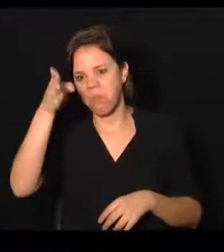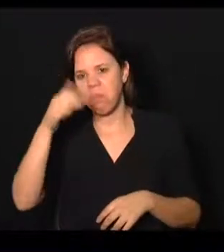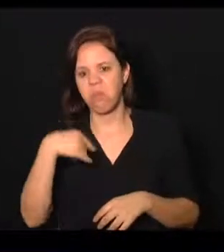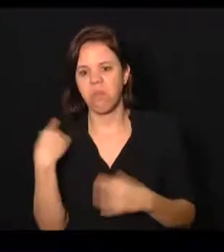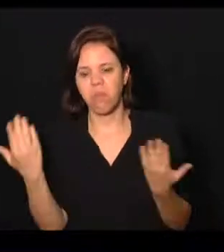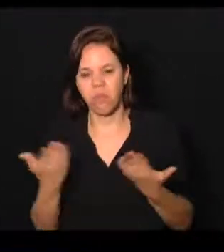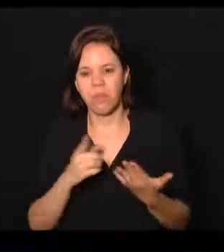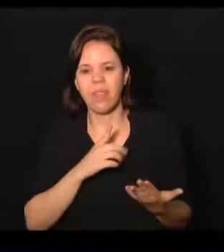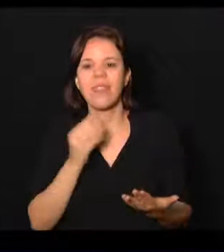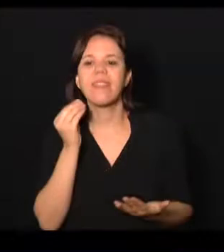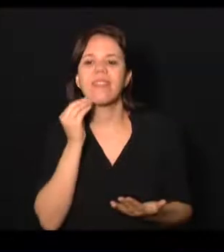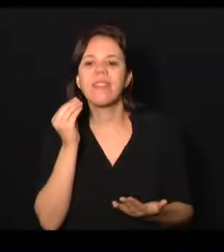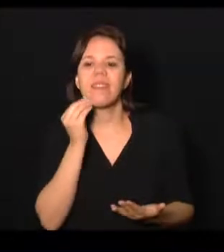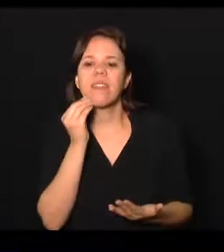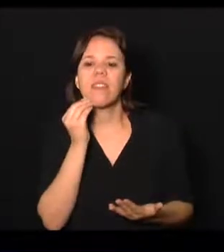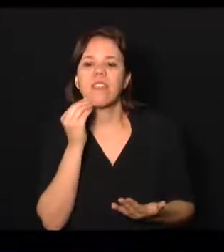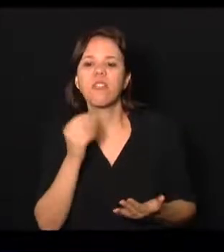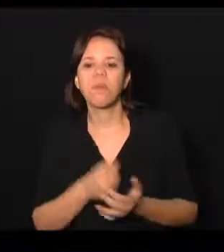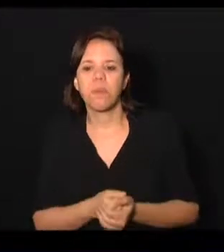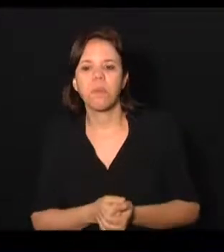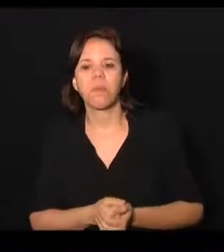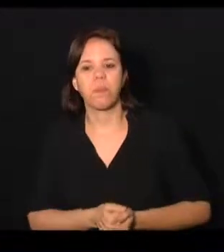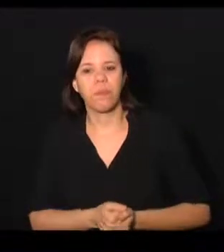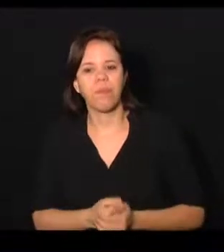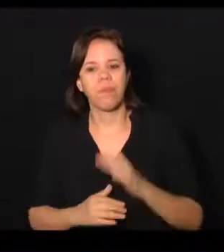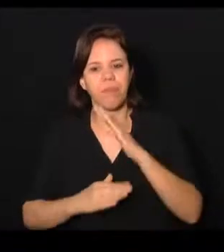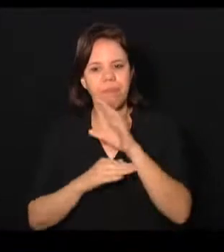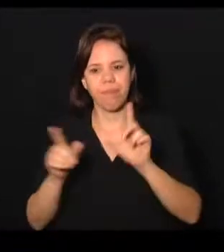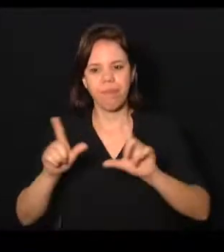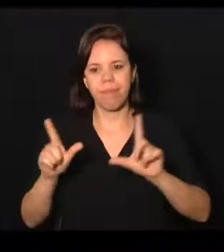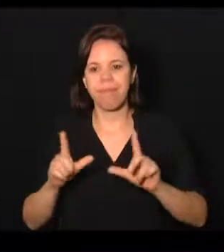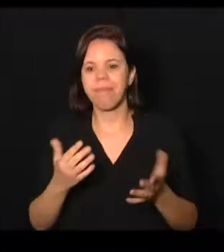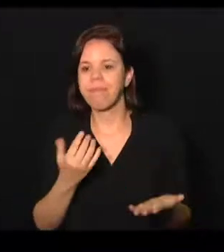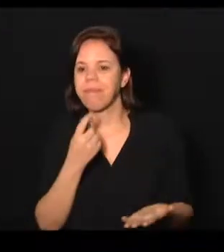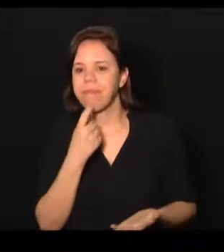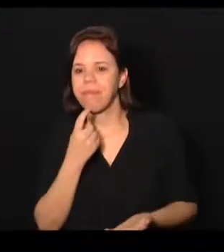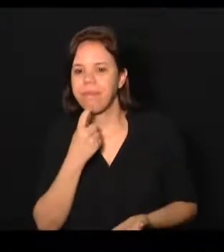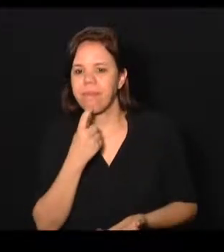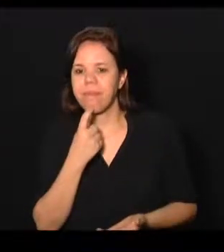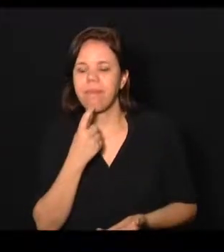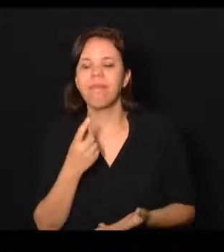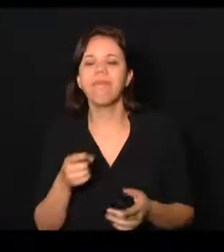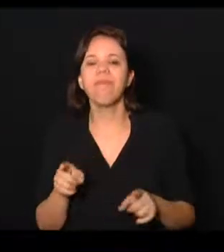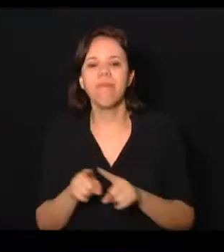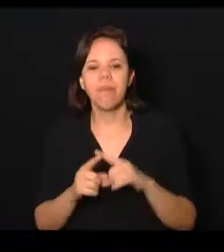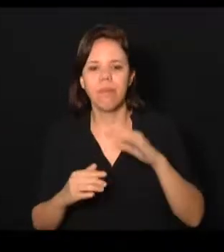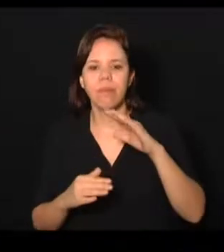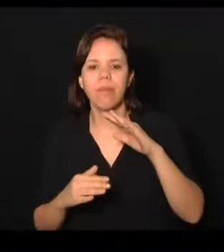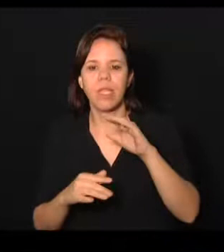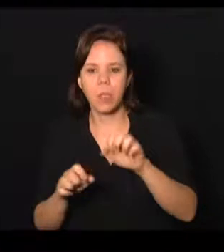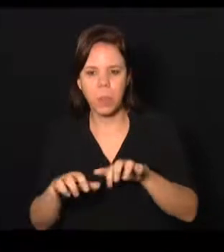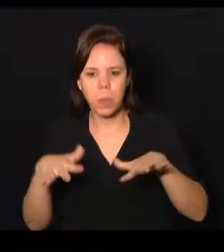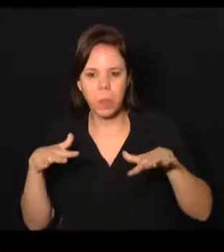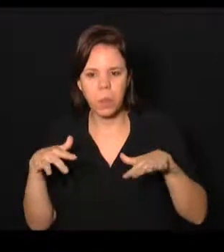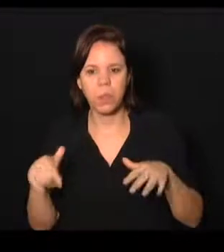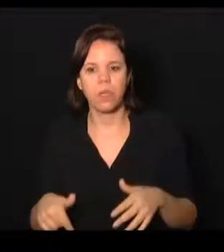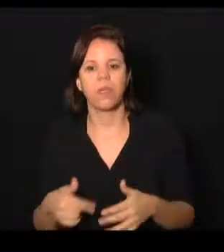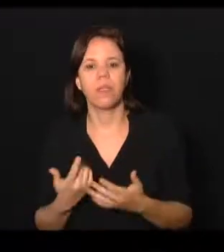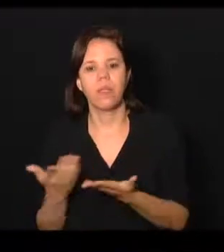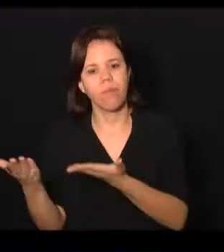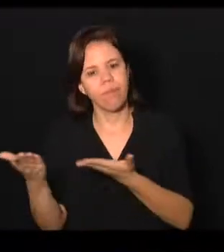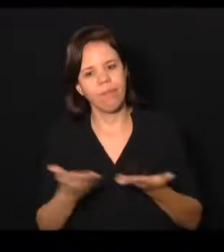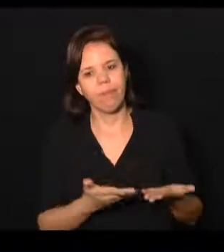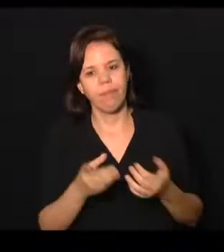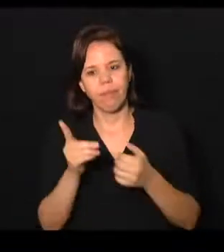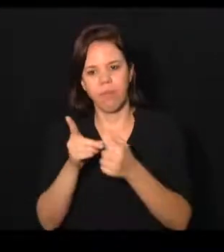a oportunidade, através da Câmara Municipal de Campinas, do Plenarinho, de receber a